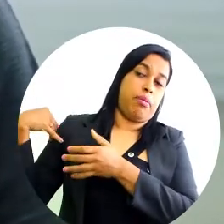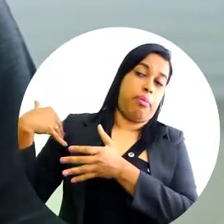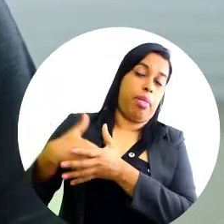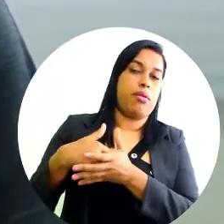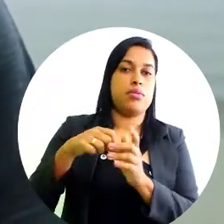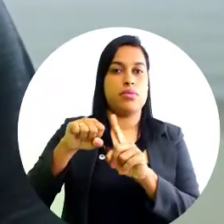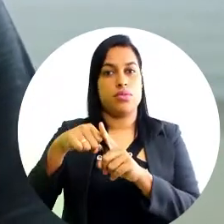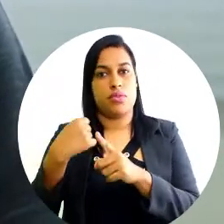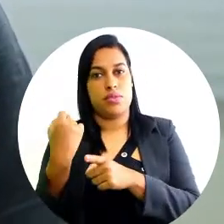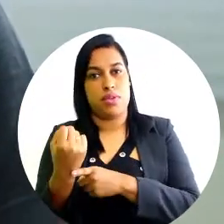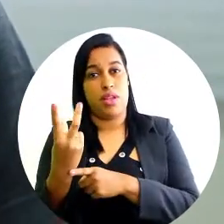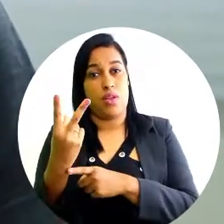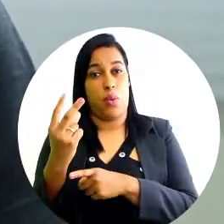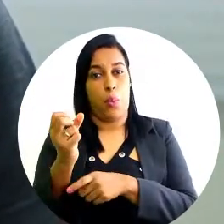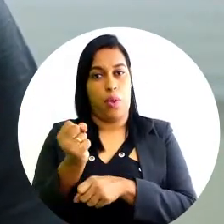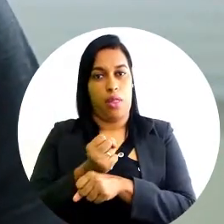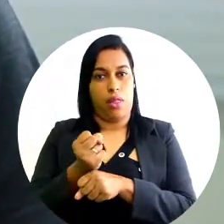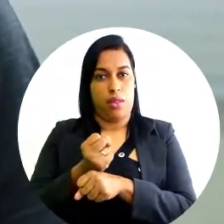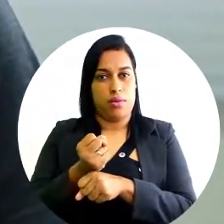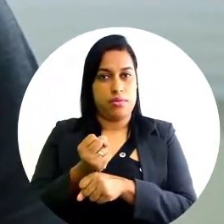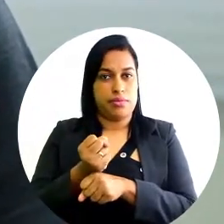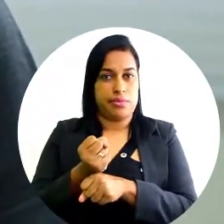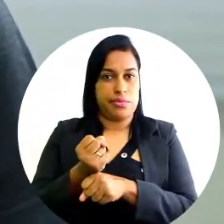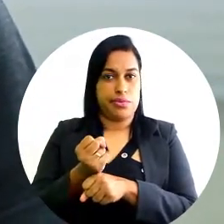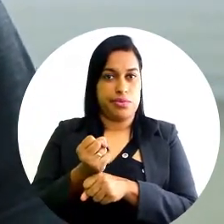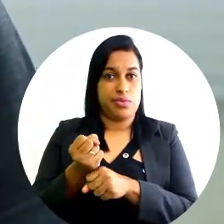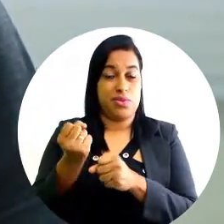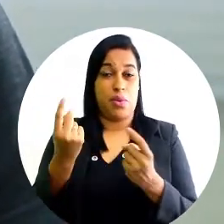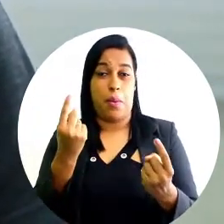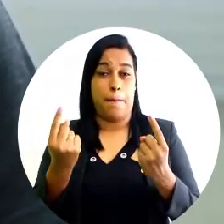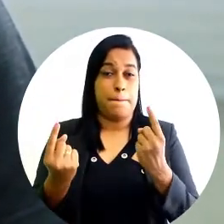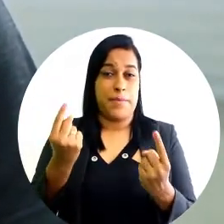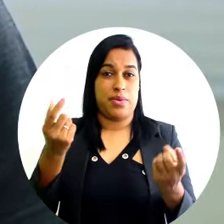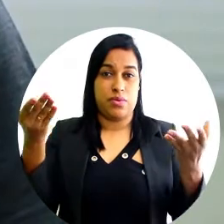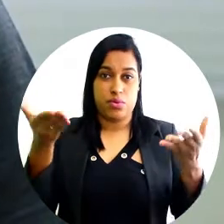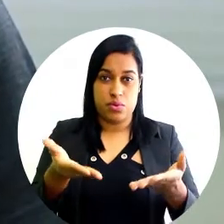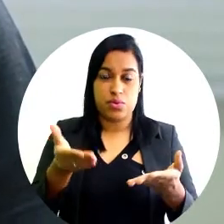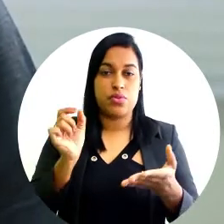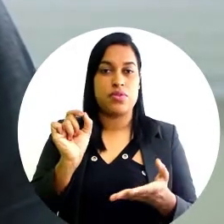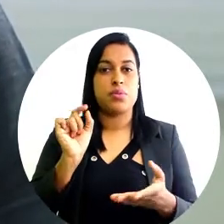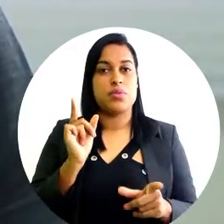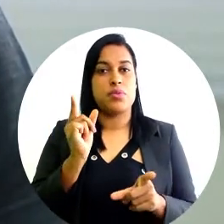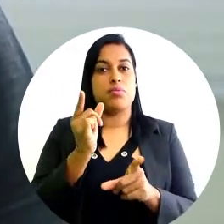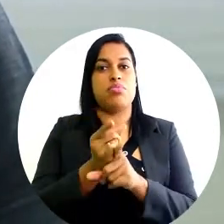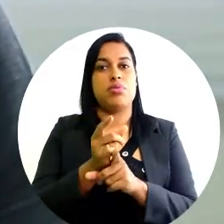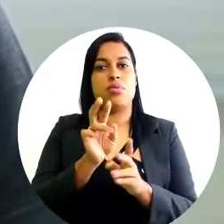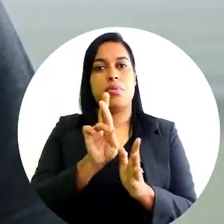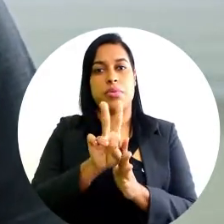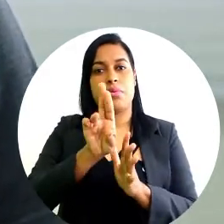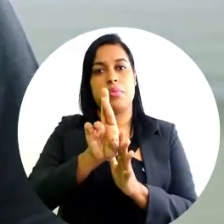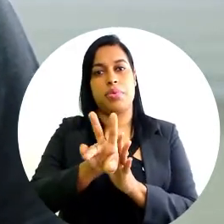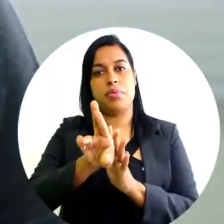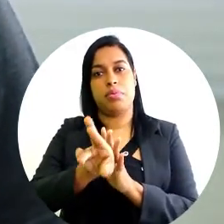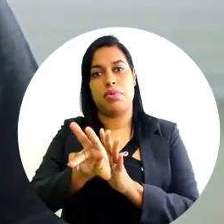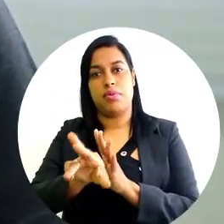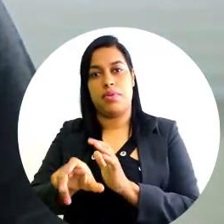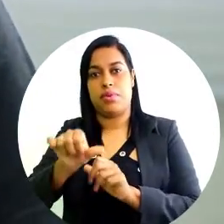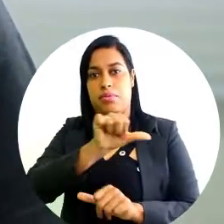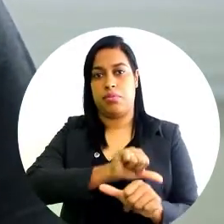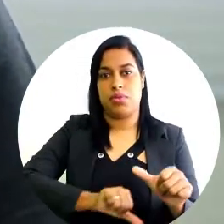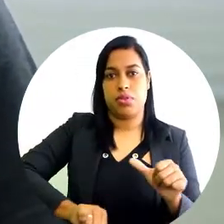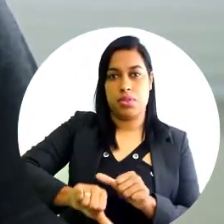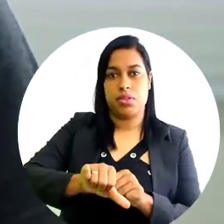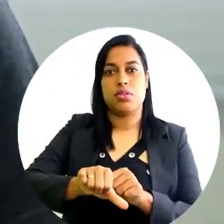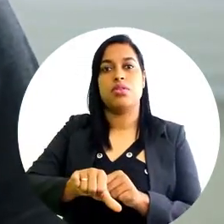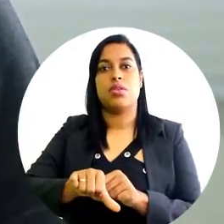na nossa própria sociedade há 50 anos atrás e compararmos com os dias de hoje, vamos identificar uma série